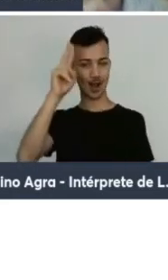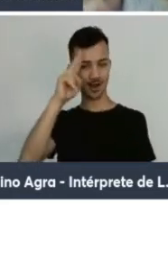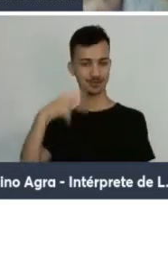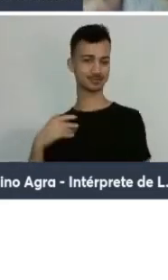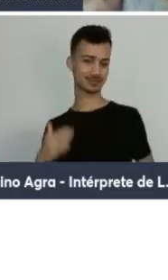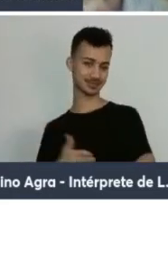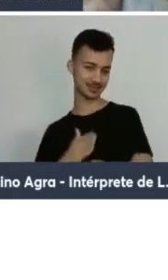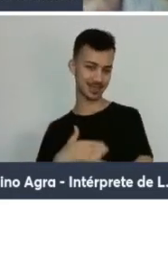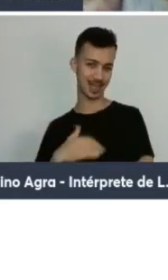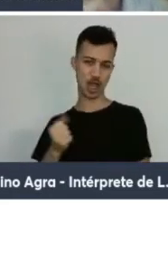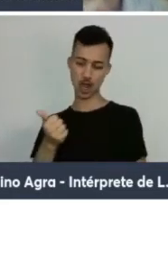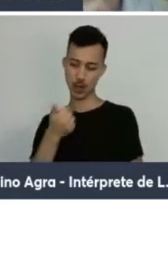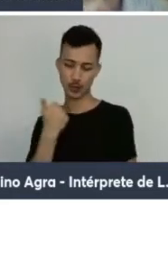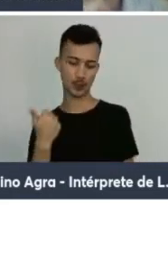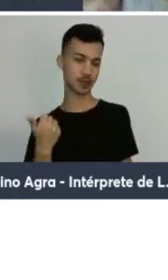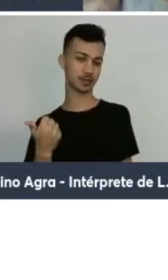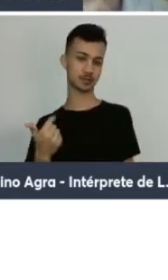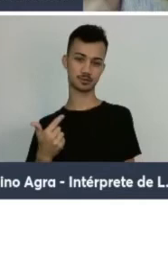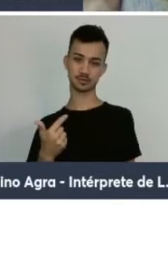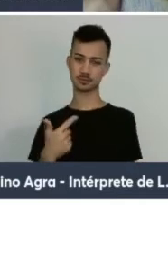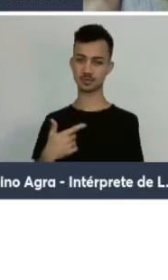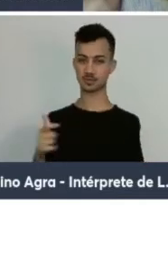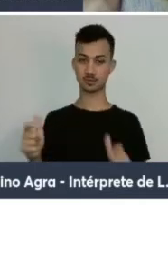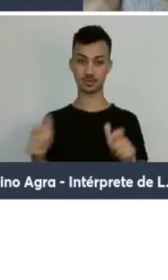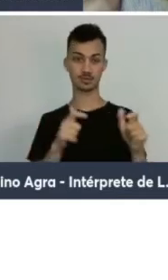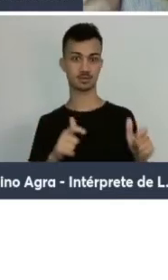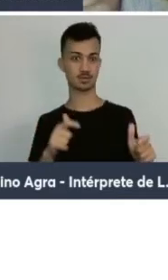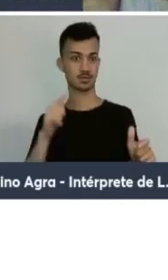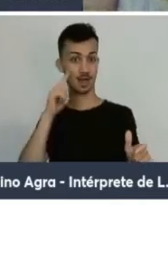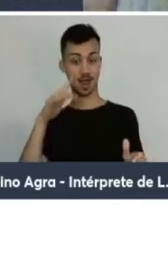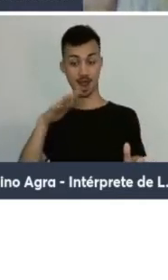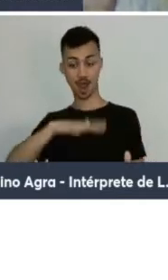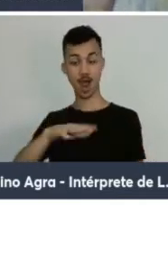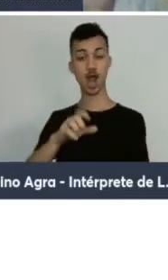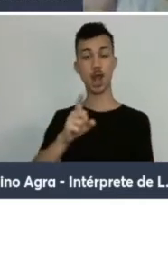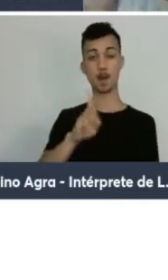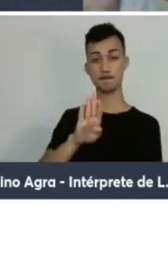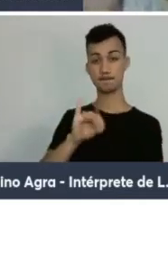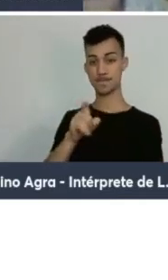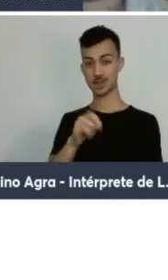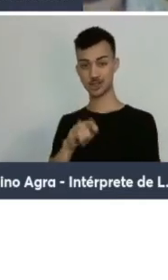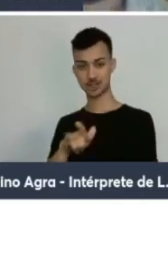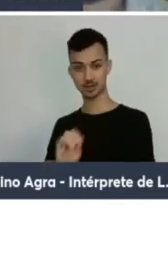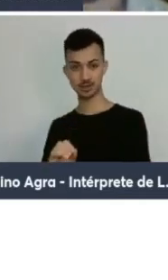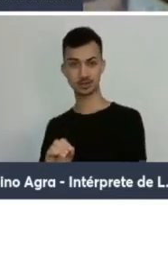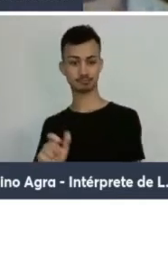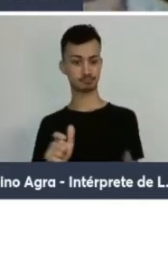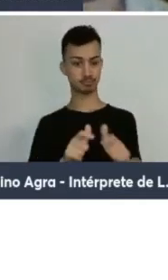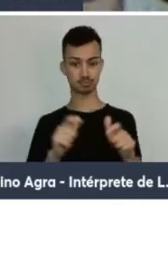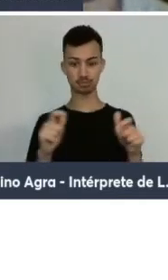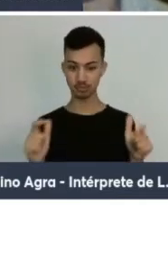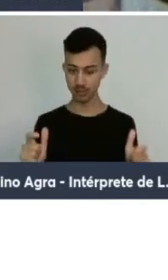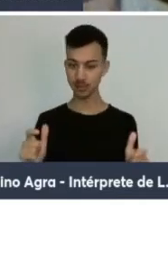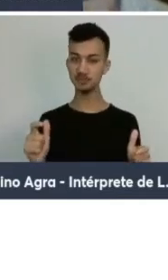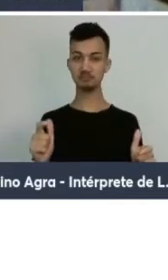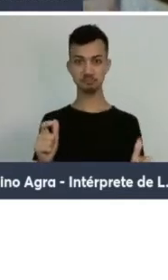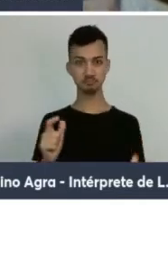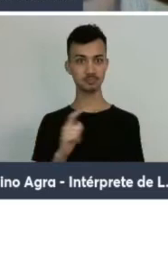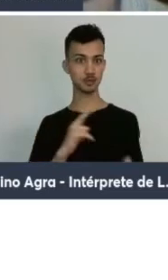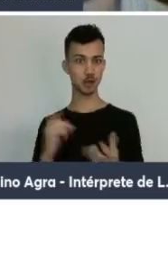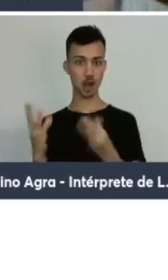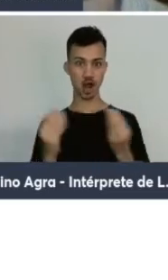o Terra Bar, o Cachação, eram os bares do Bixiga. O Bixiga concentrava uma grande público